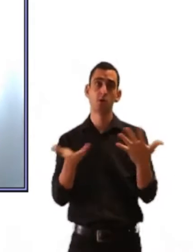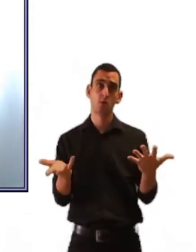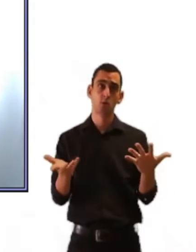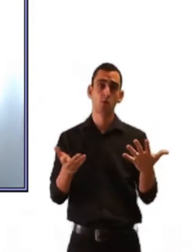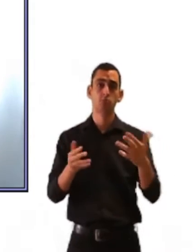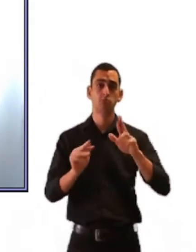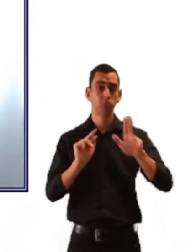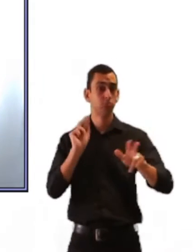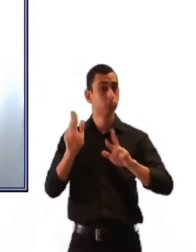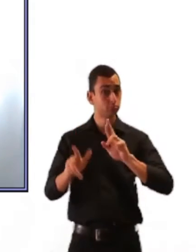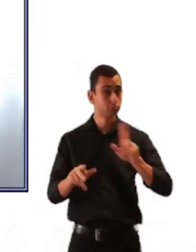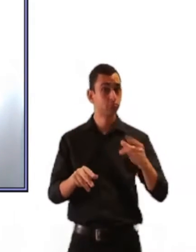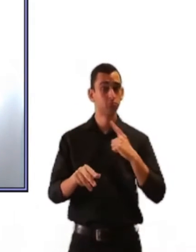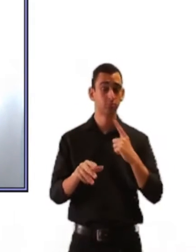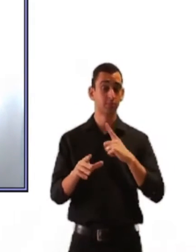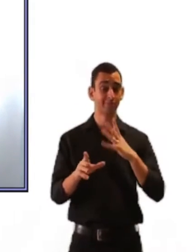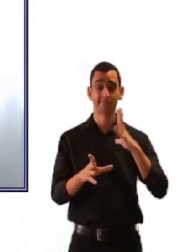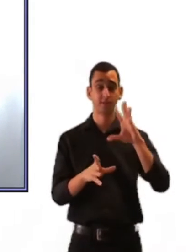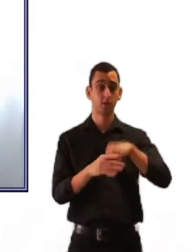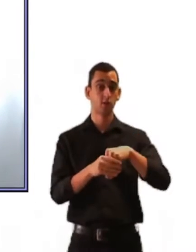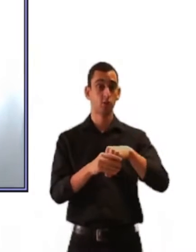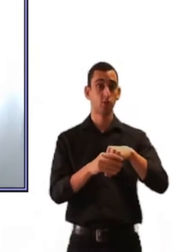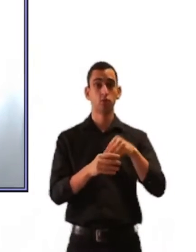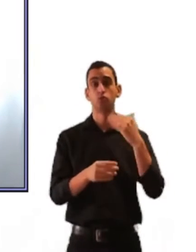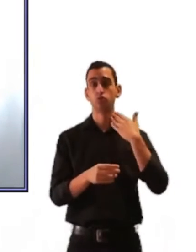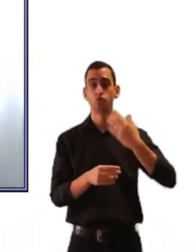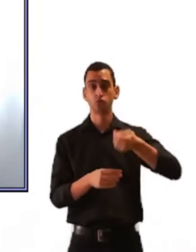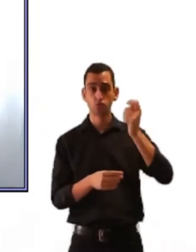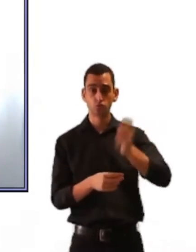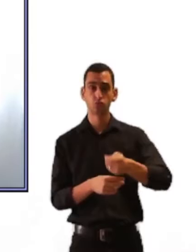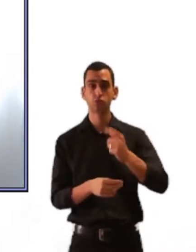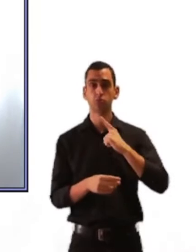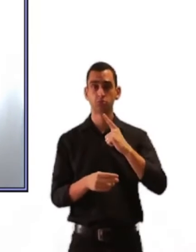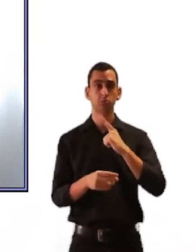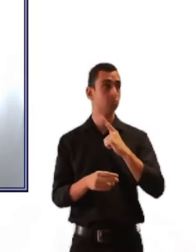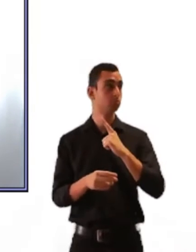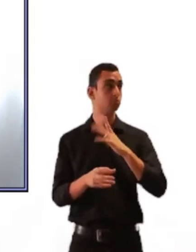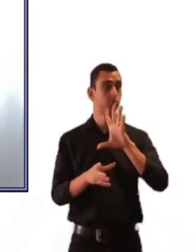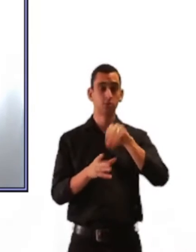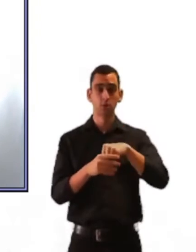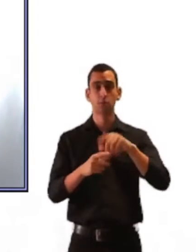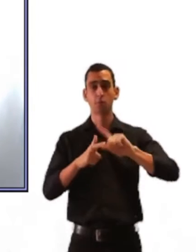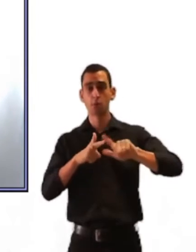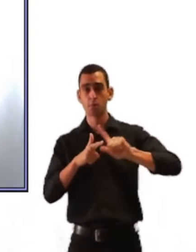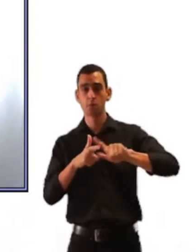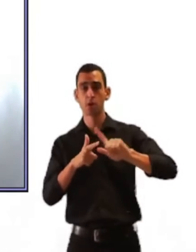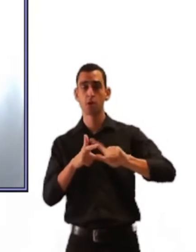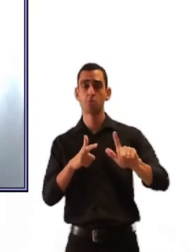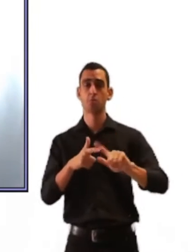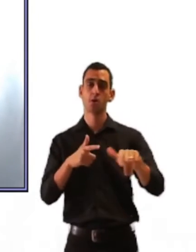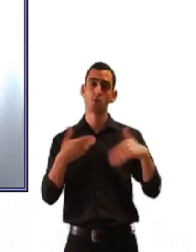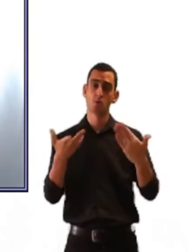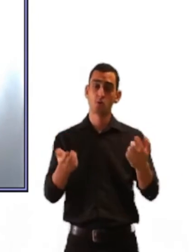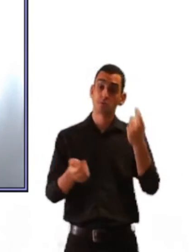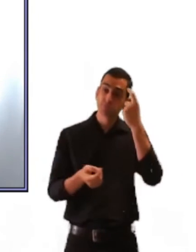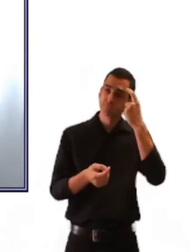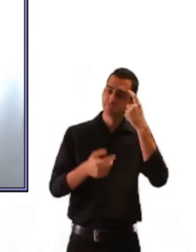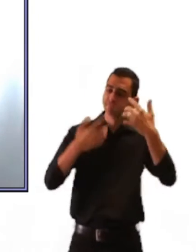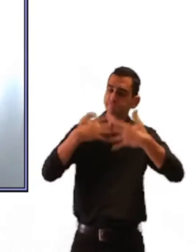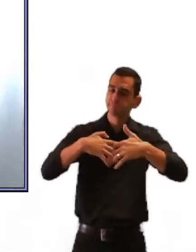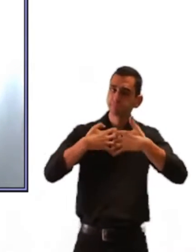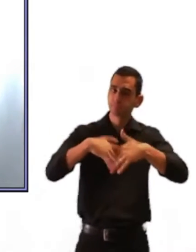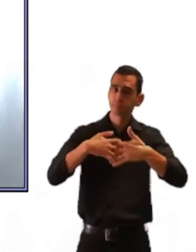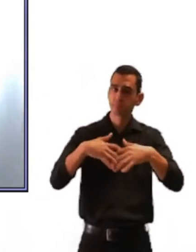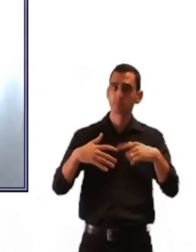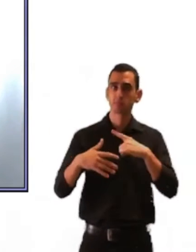juiz ele tem que deliberar, ele tem que dormir com o problema, ele tem que pensar, né, a decisão dele tem que